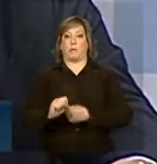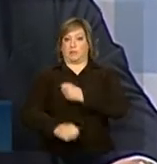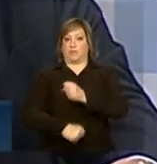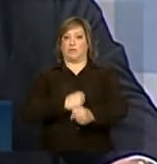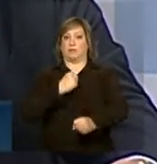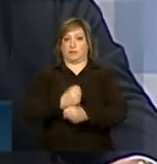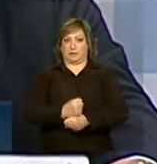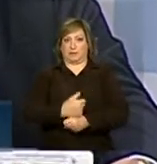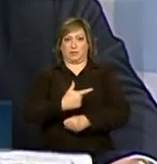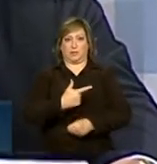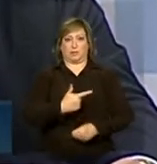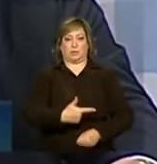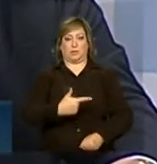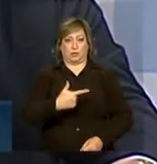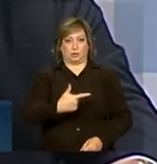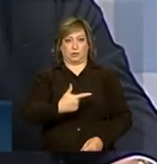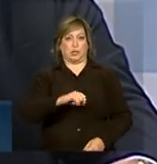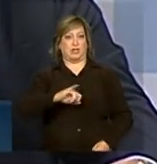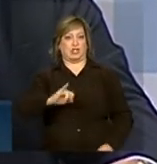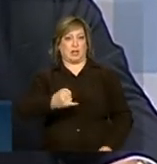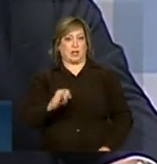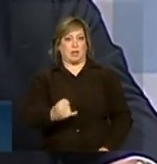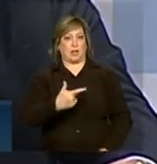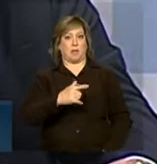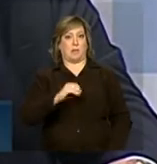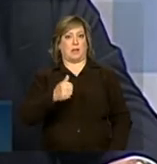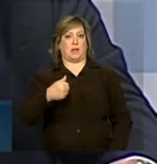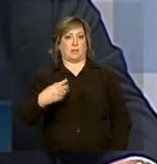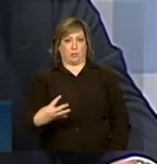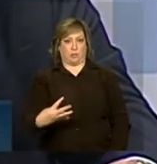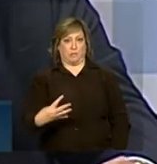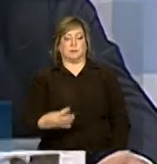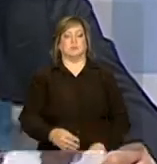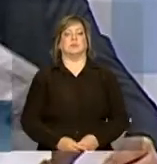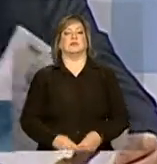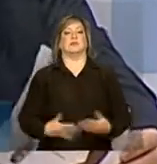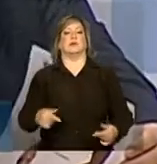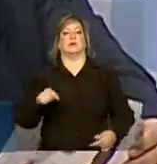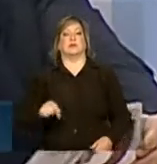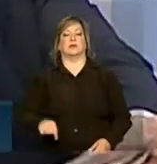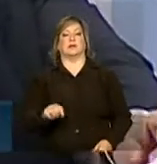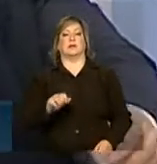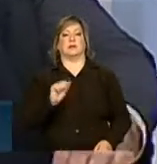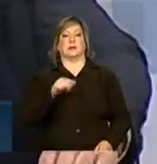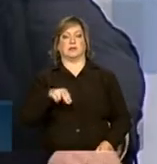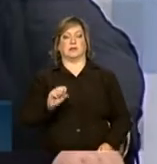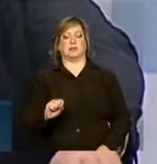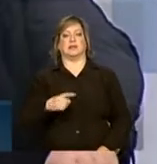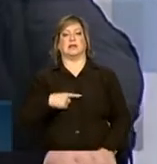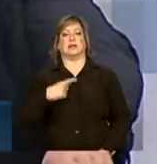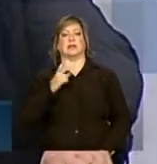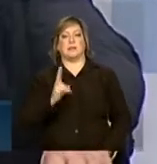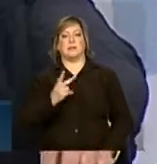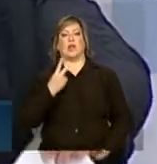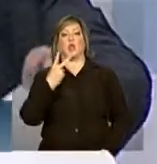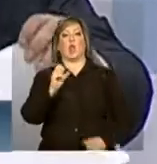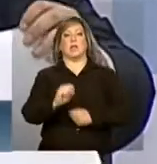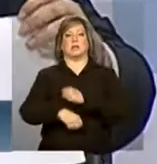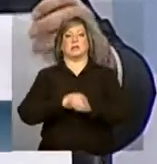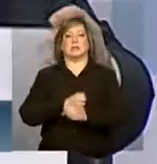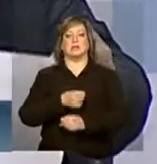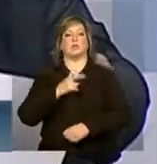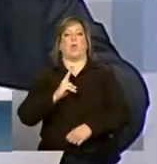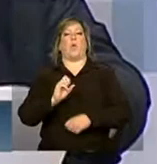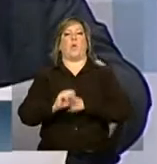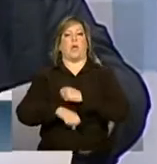2 de janeiro de 2014. Então, a agência, a cada 2 anos, faz